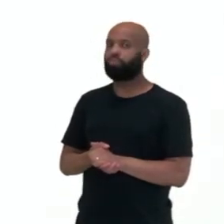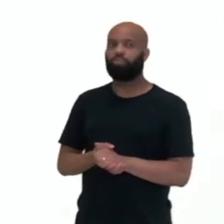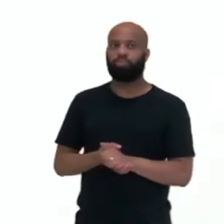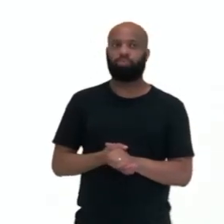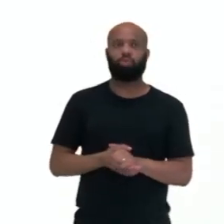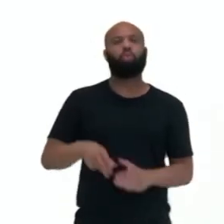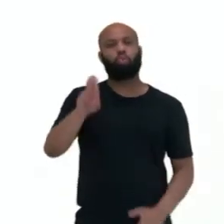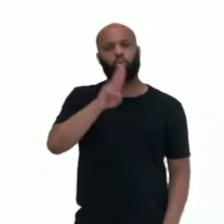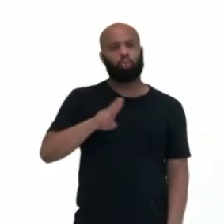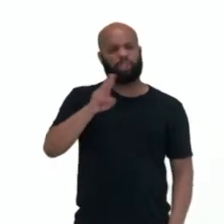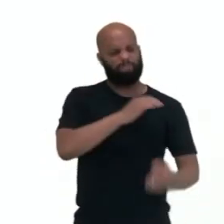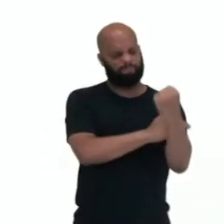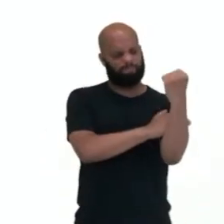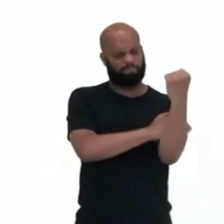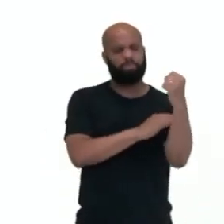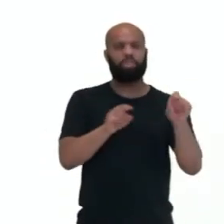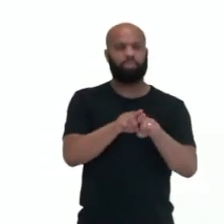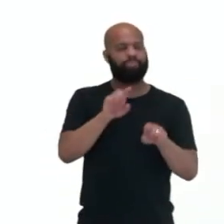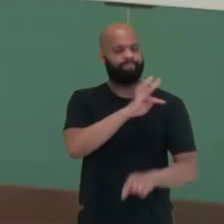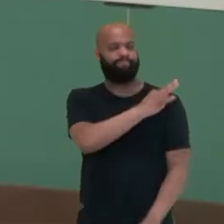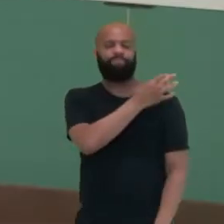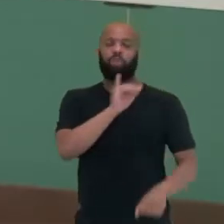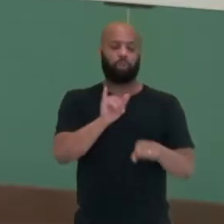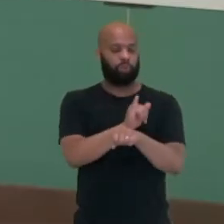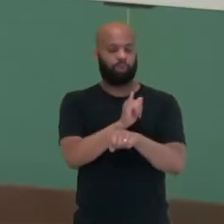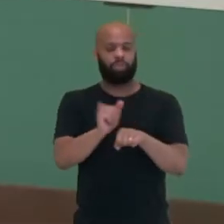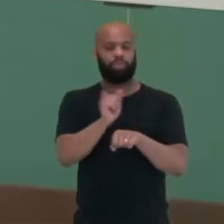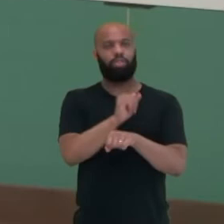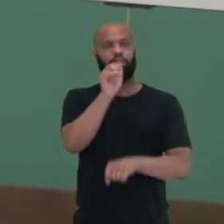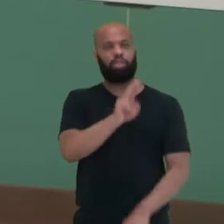Utiliza-se muita força, muita técnica também.